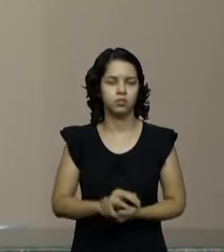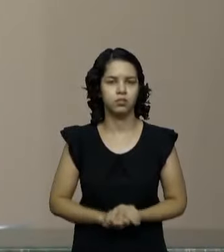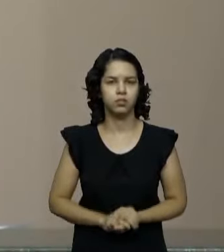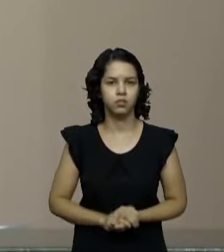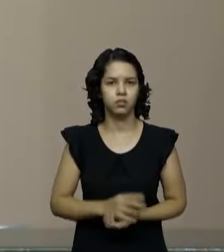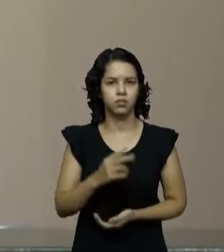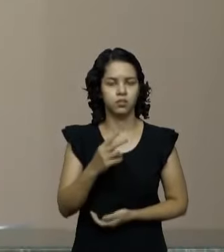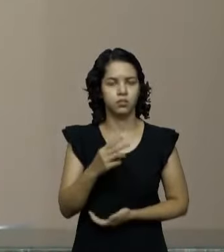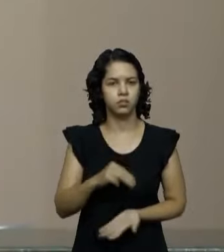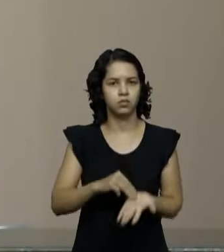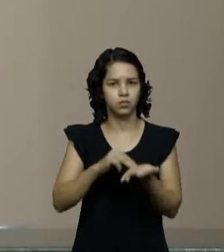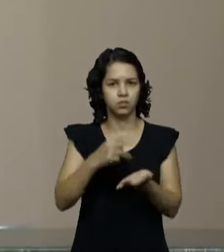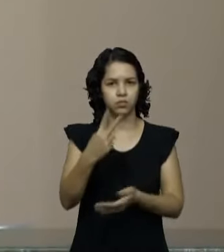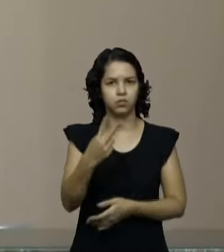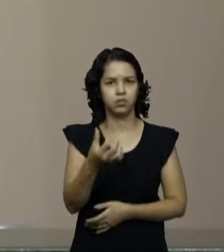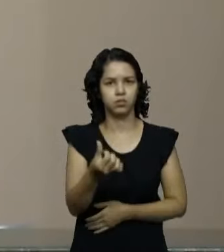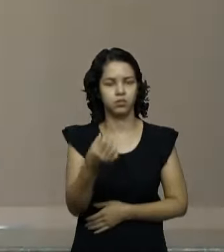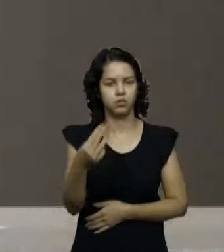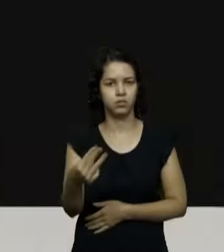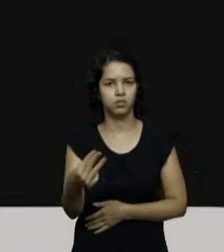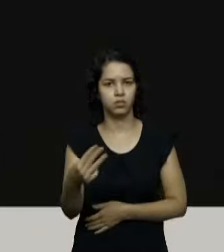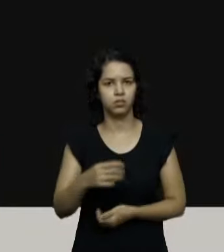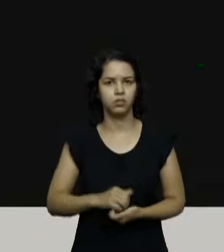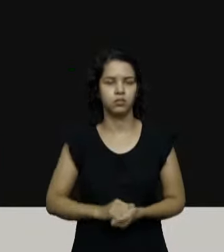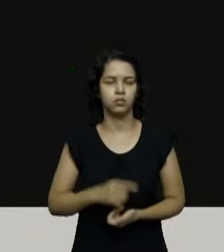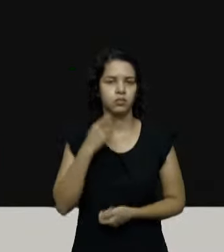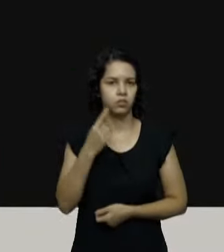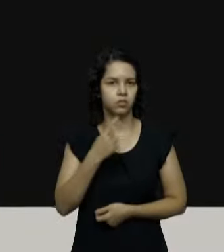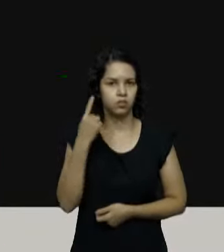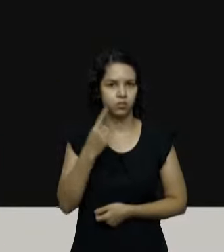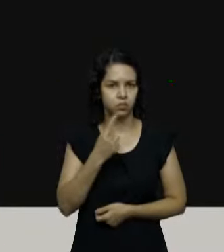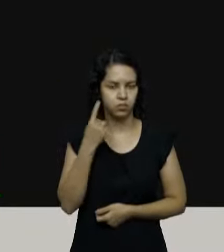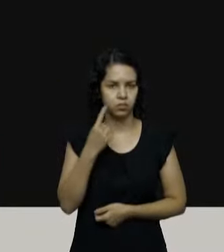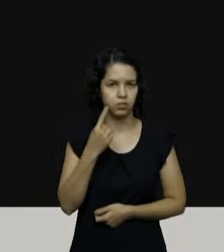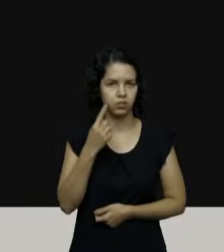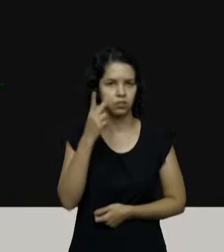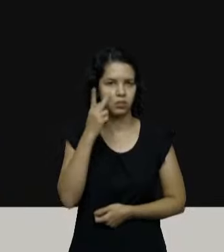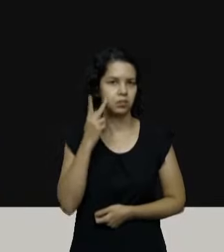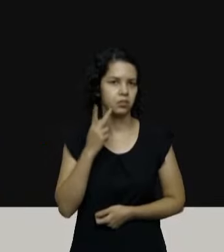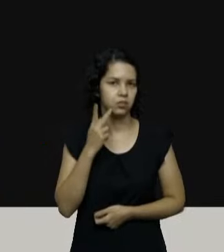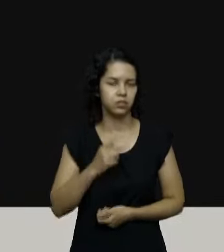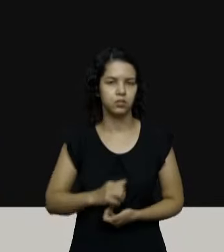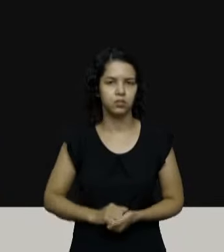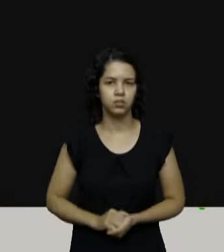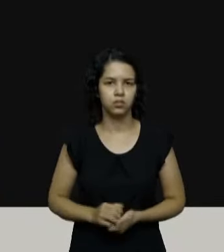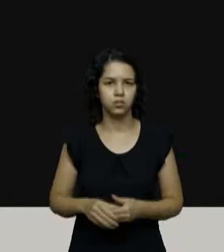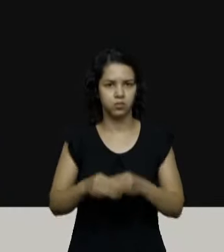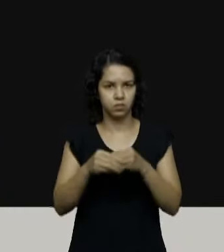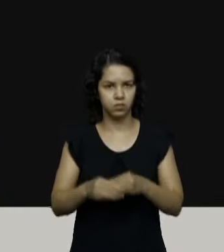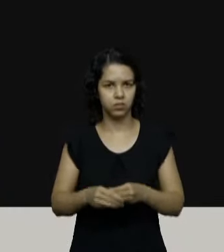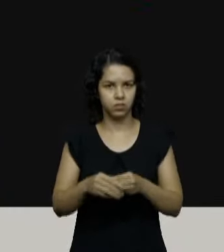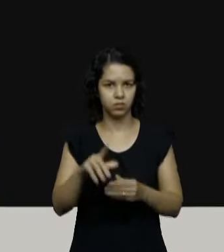263, autor deputado Celso Zucchi, cumprimentando a senhora